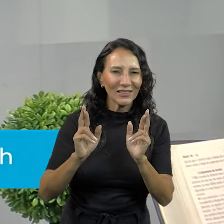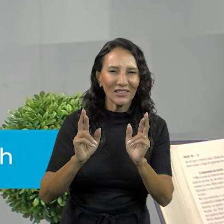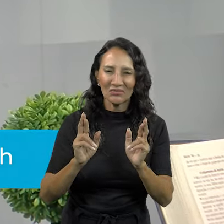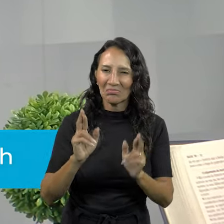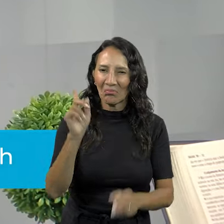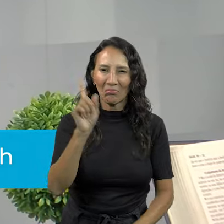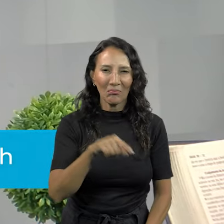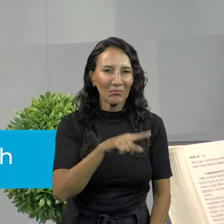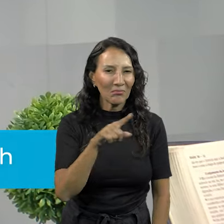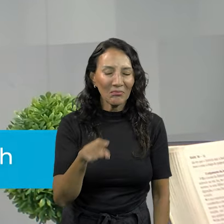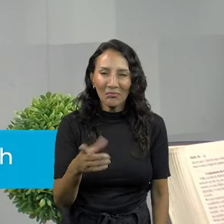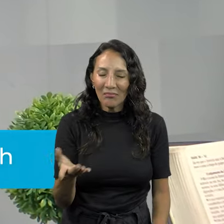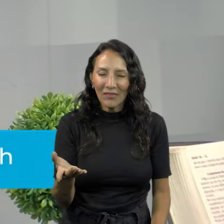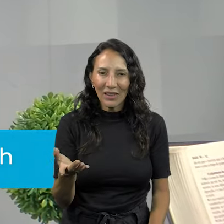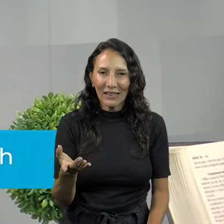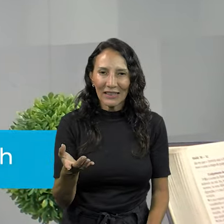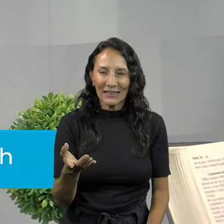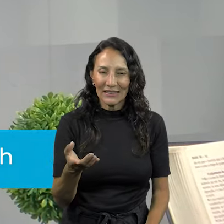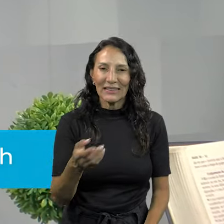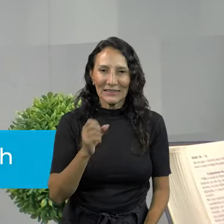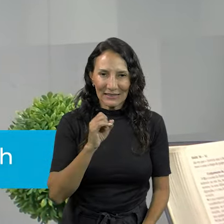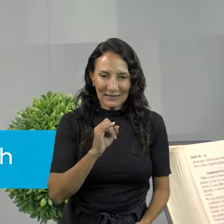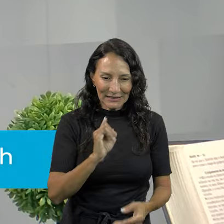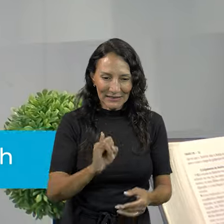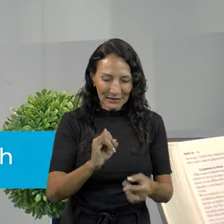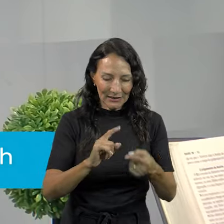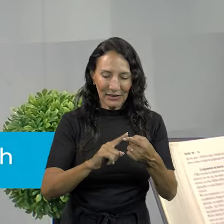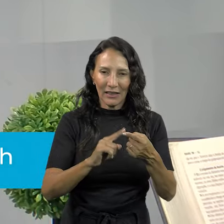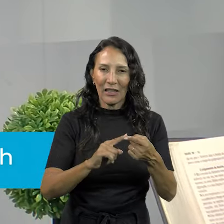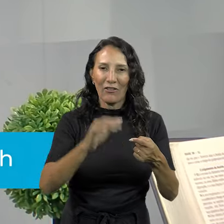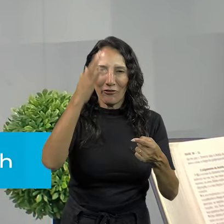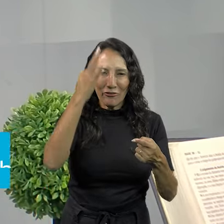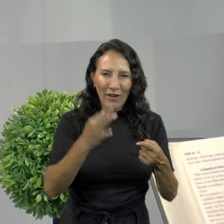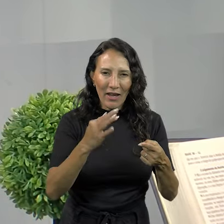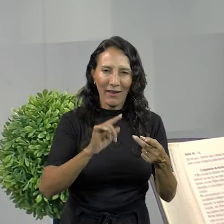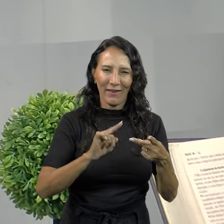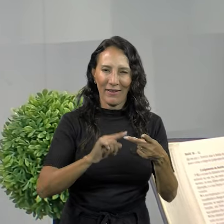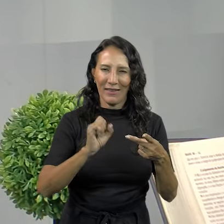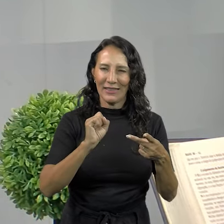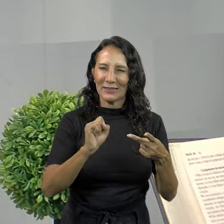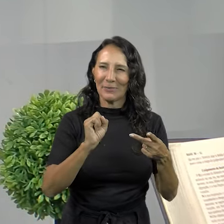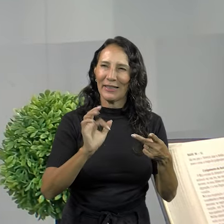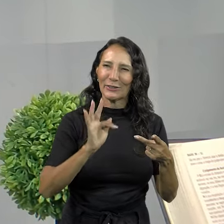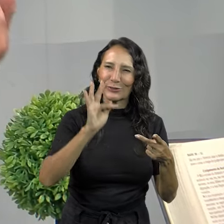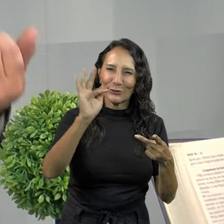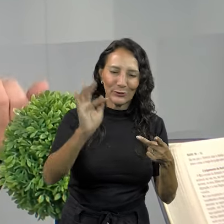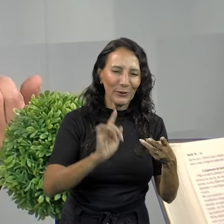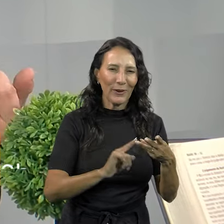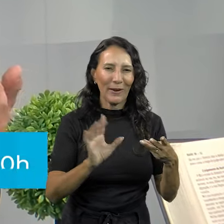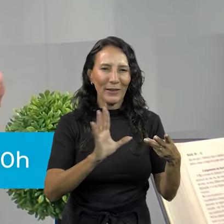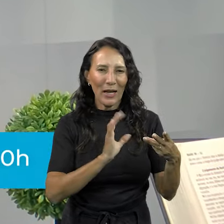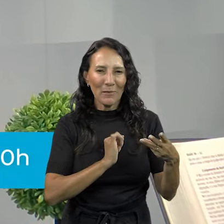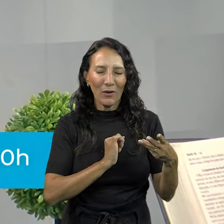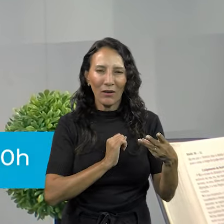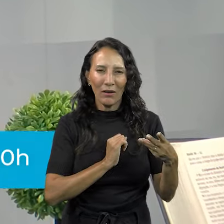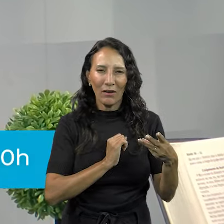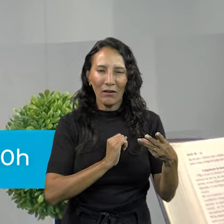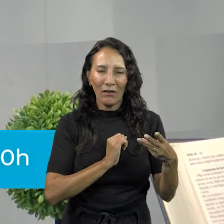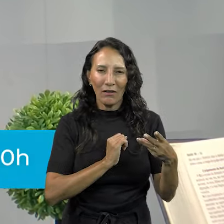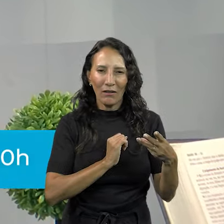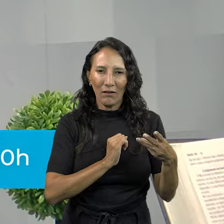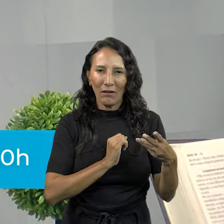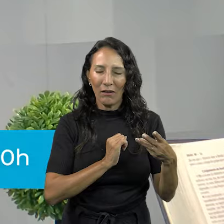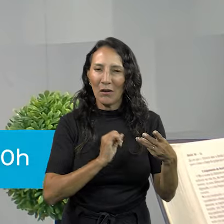Porque permanecem a fé, a esperança e o amor. Porém, o maior deles é o amor. Então, uma fé e uma esperança sem amor é um